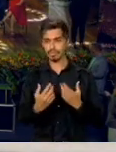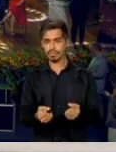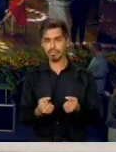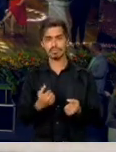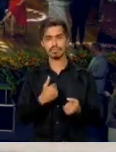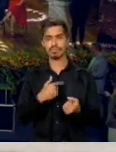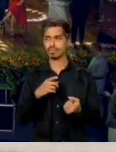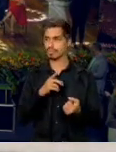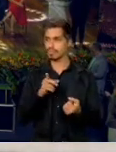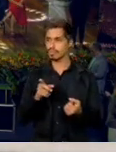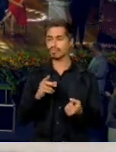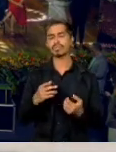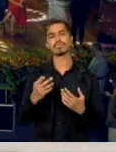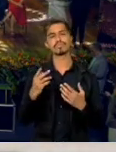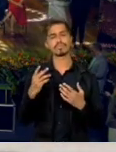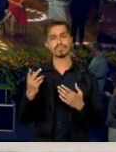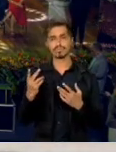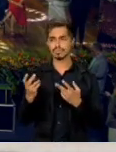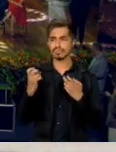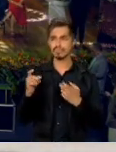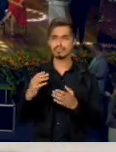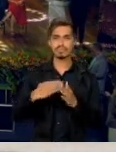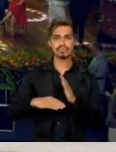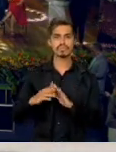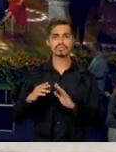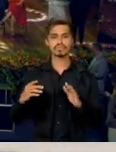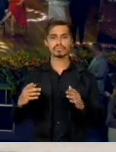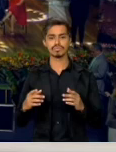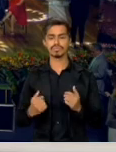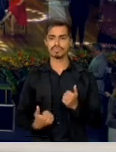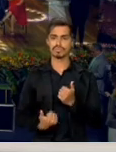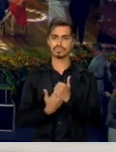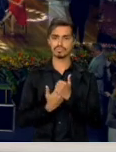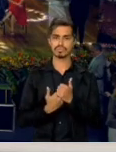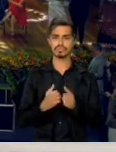que esse time todo que está aqui, a grande maioria, nos